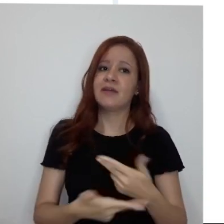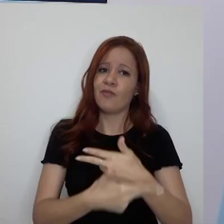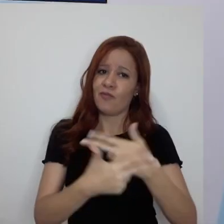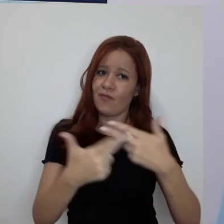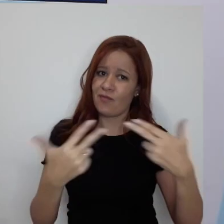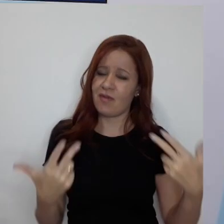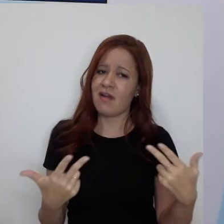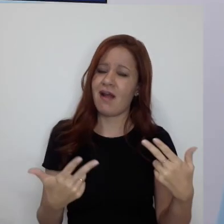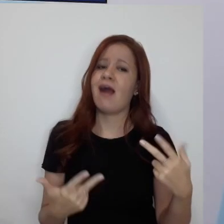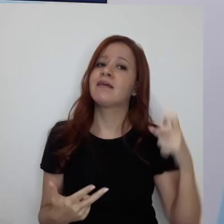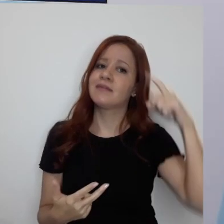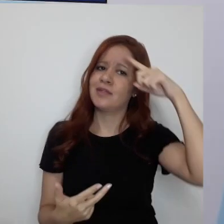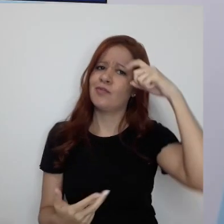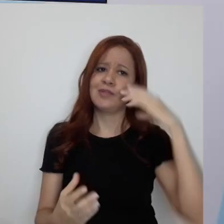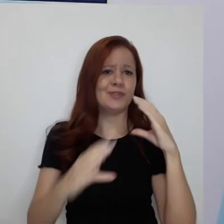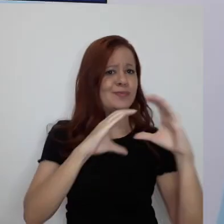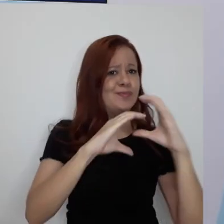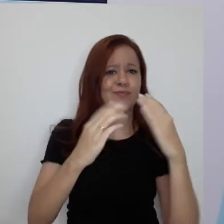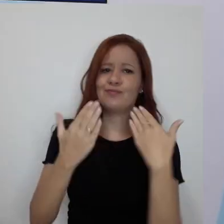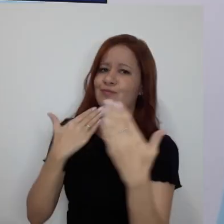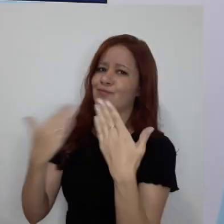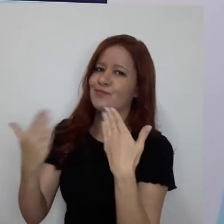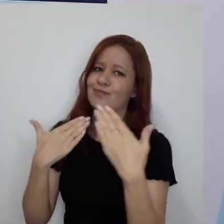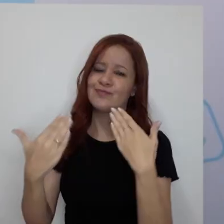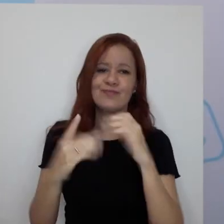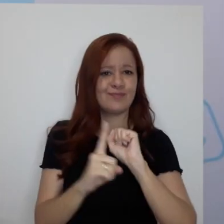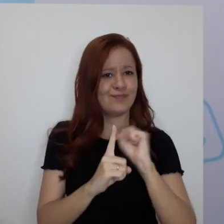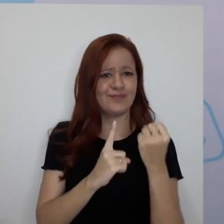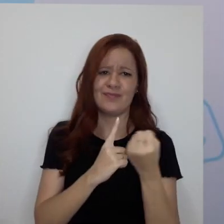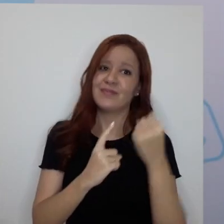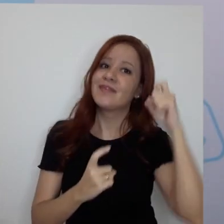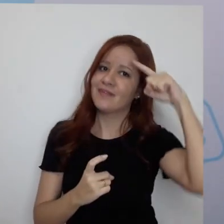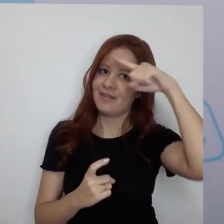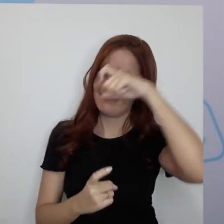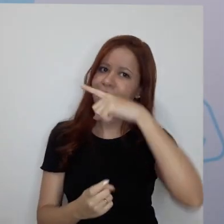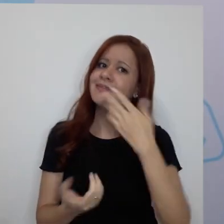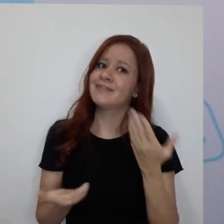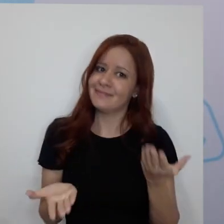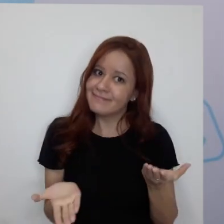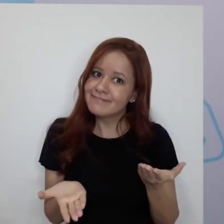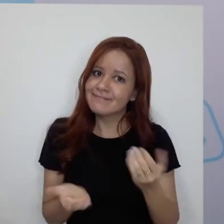outras, fica difícil a gente conviver em sociedade. Concordam comigo?